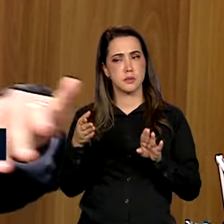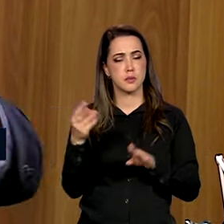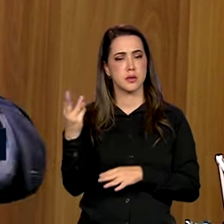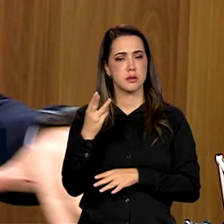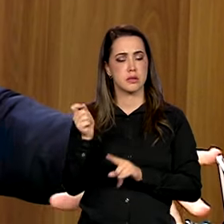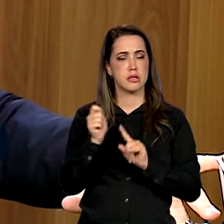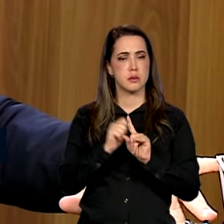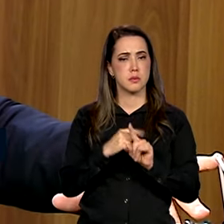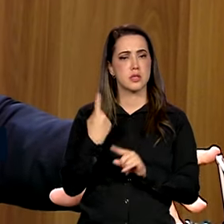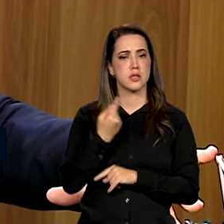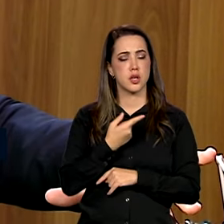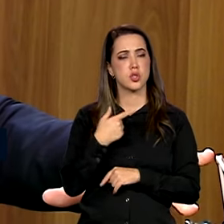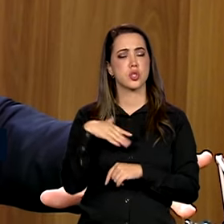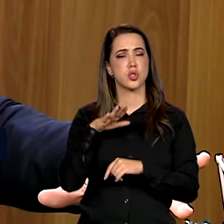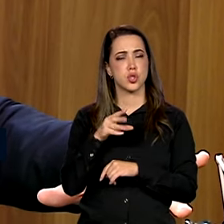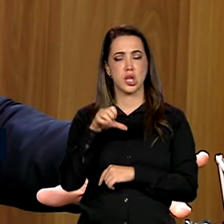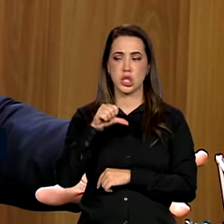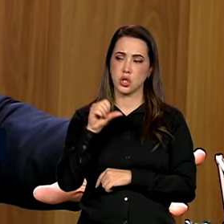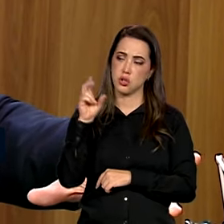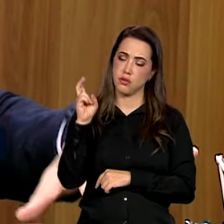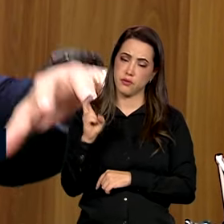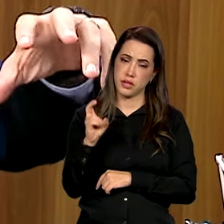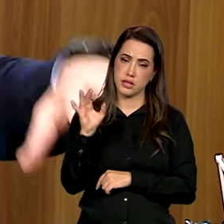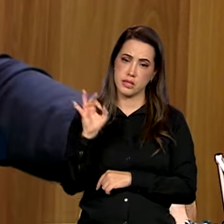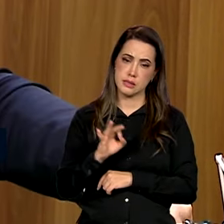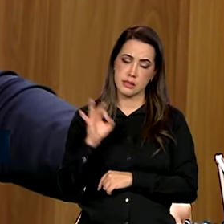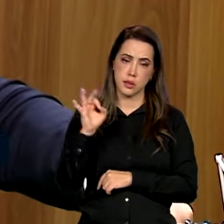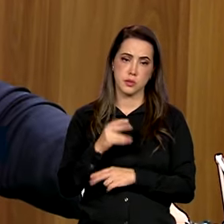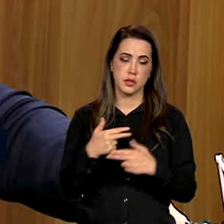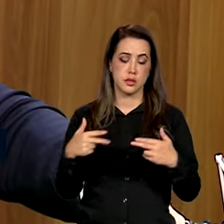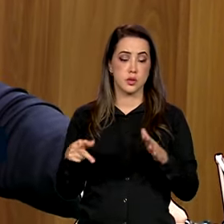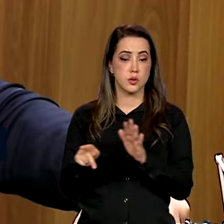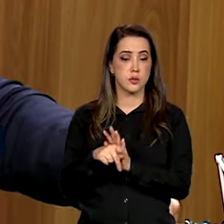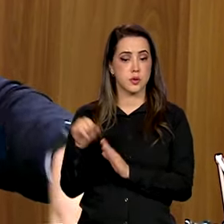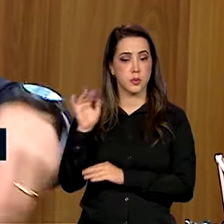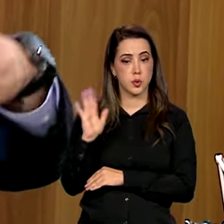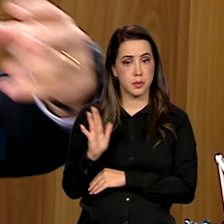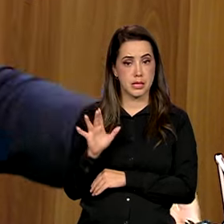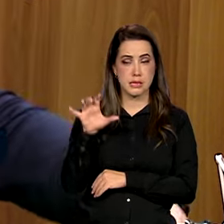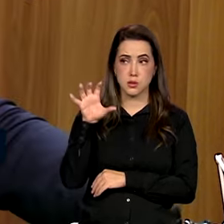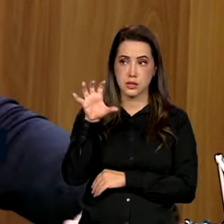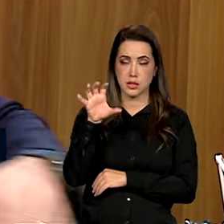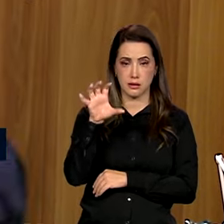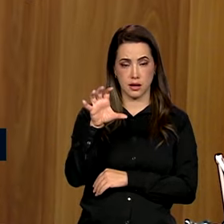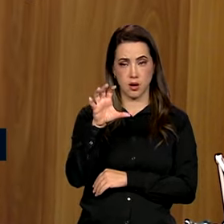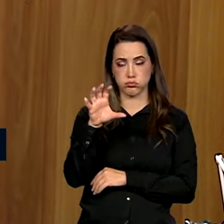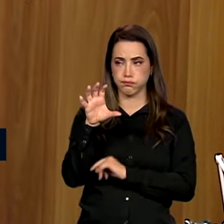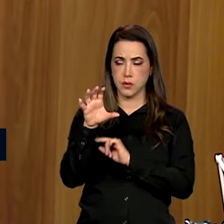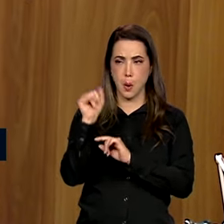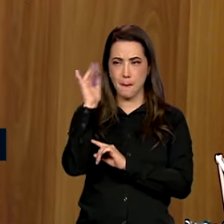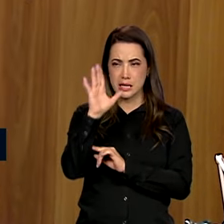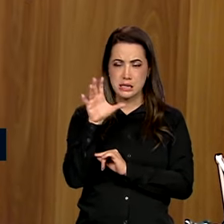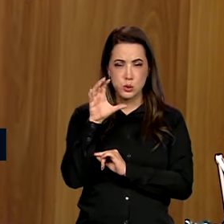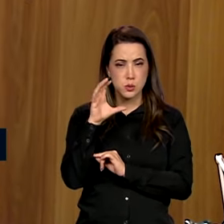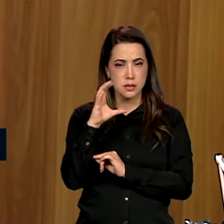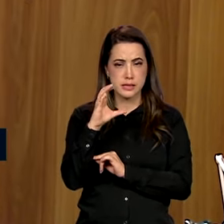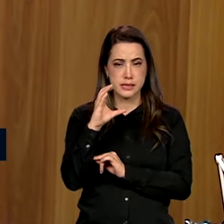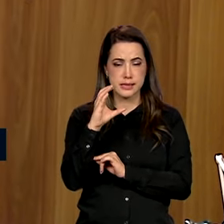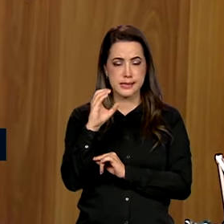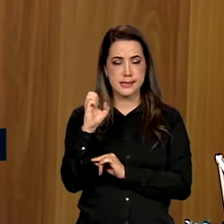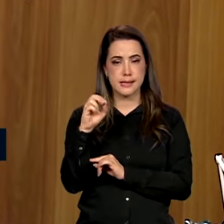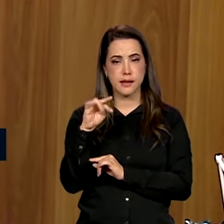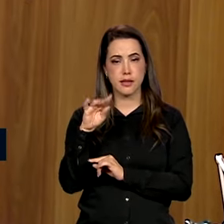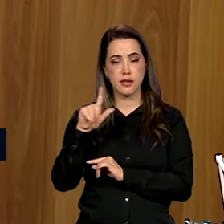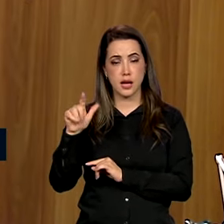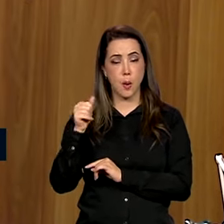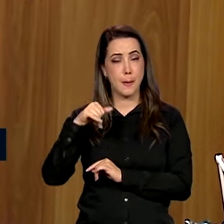nós já escoamos 95% da safra agrícola do Brasil Central é que é o maior produtor de grãos do país hoje isso foi muito